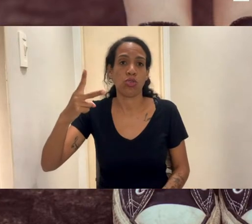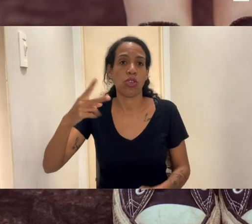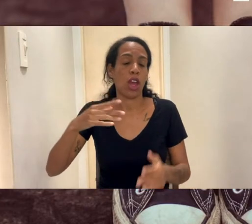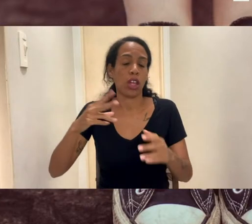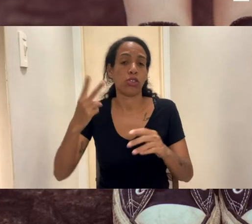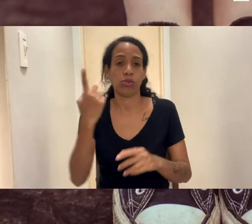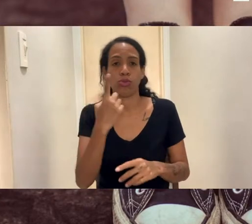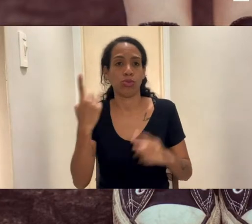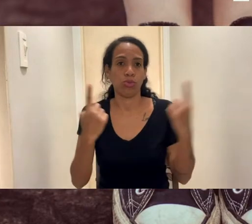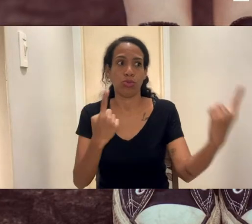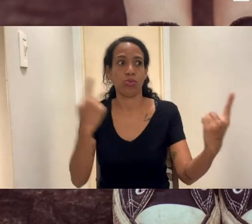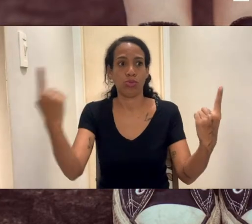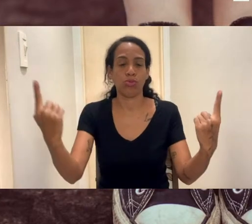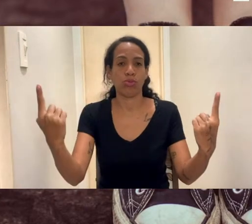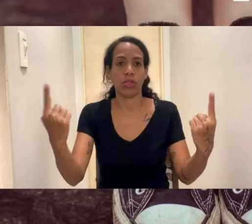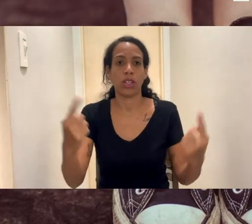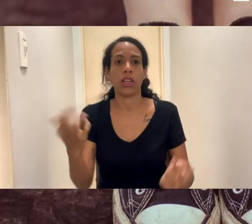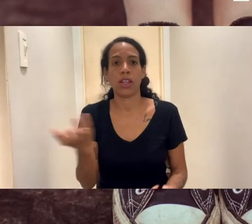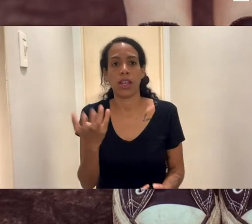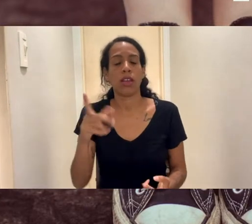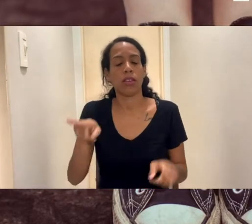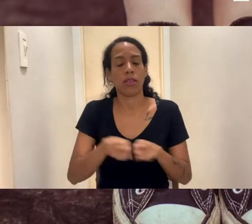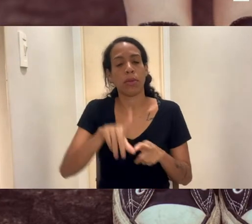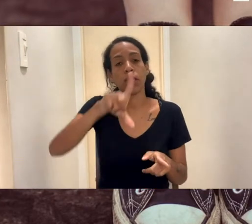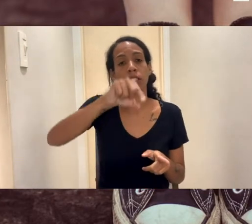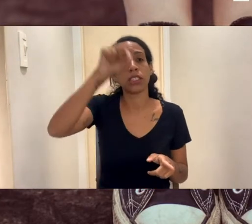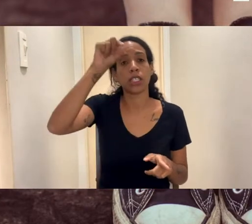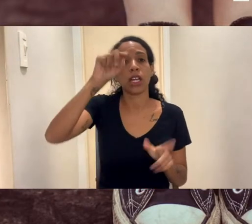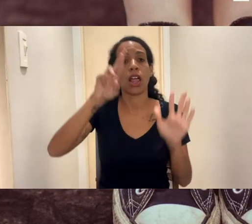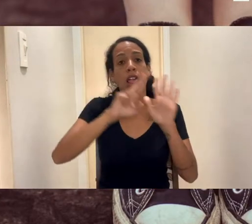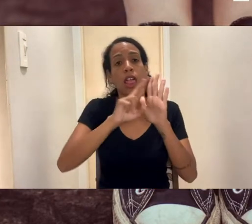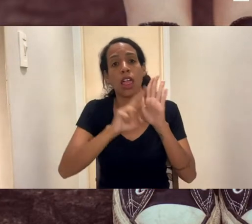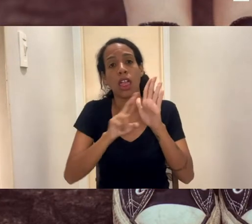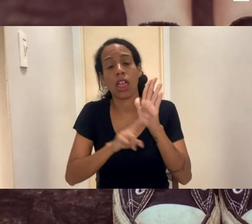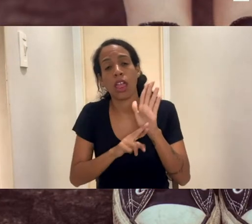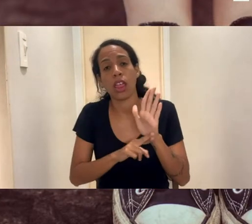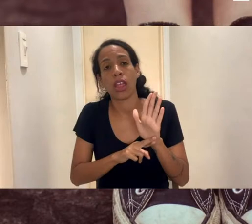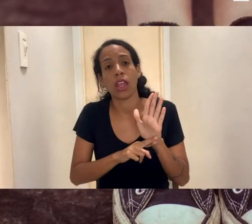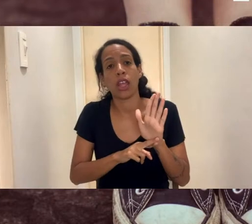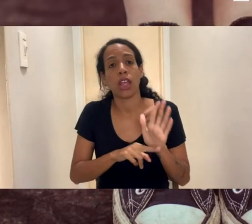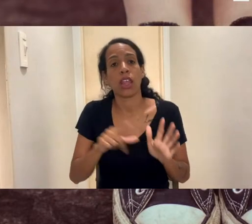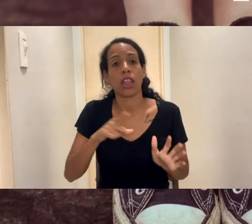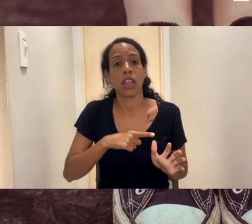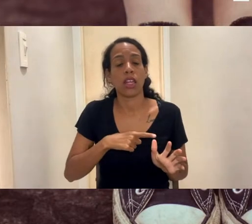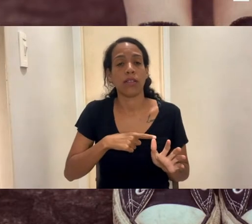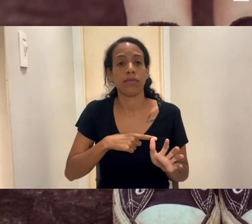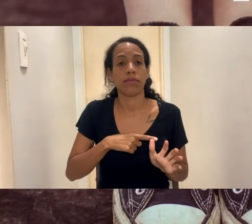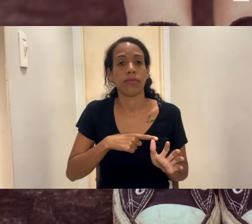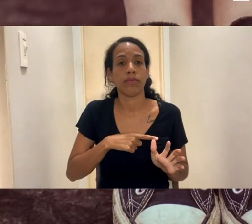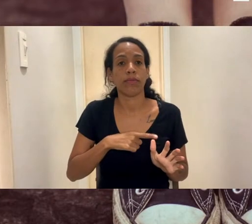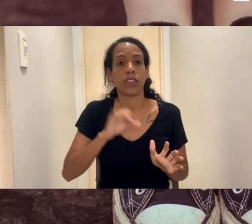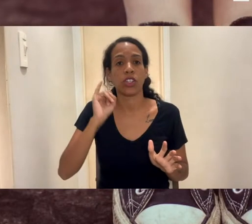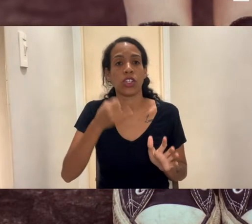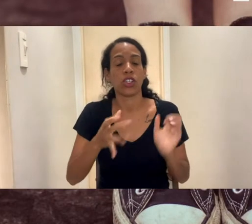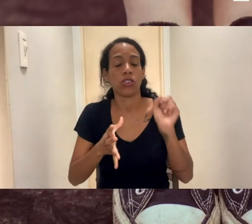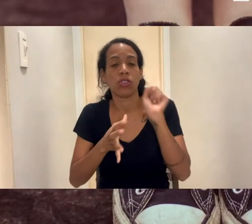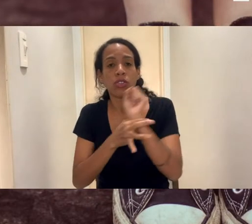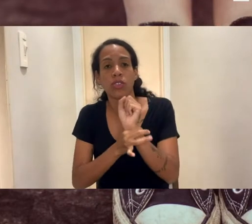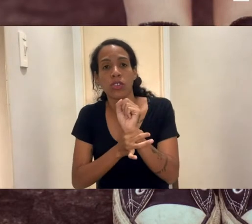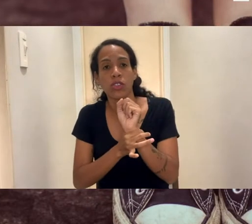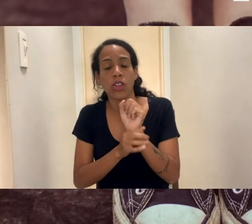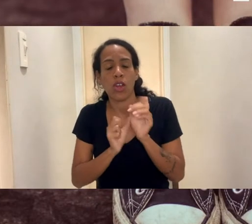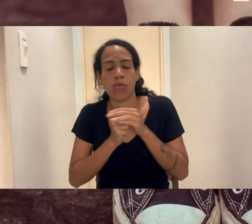interdependentes. Também quero destacar que a resolução ela está integralmente pautada na garantia da